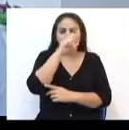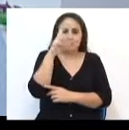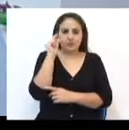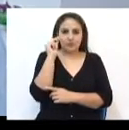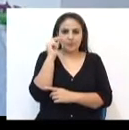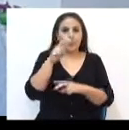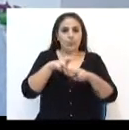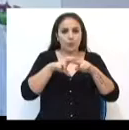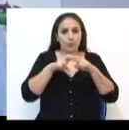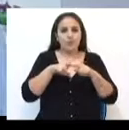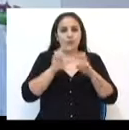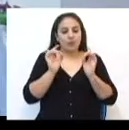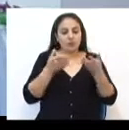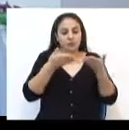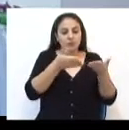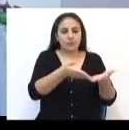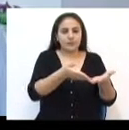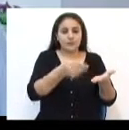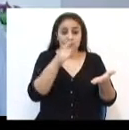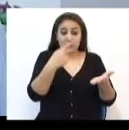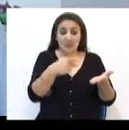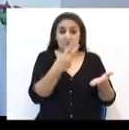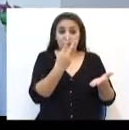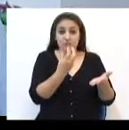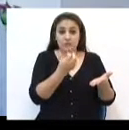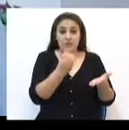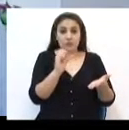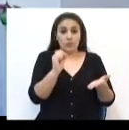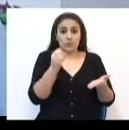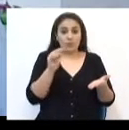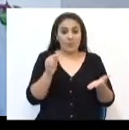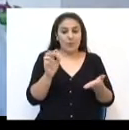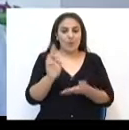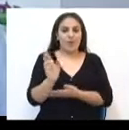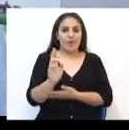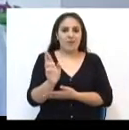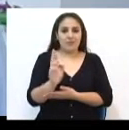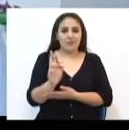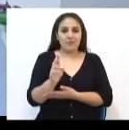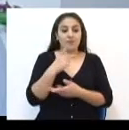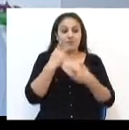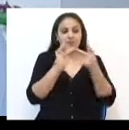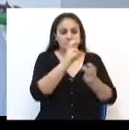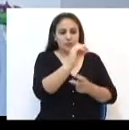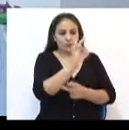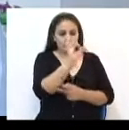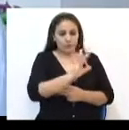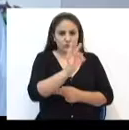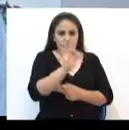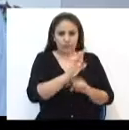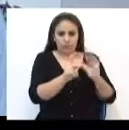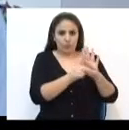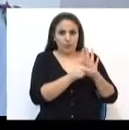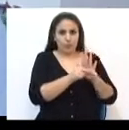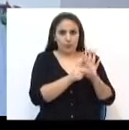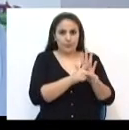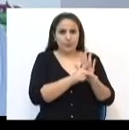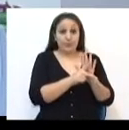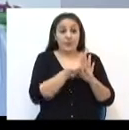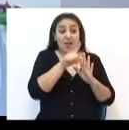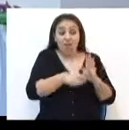município, então eles são direcionados. E esses R$ 268 mil, é bom dizer que 50% dele